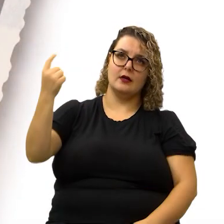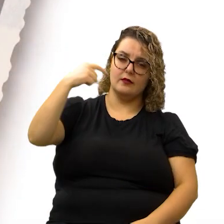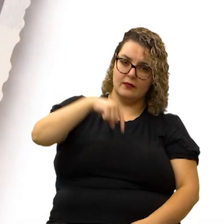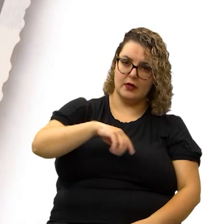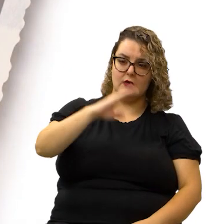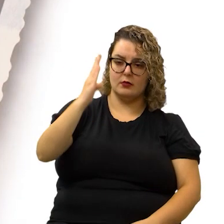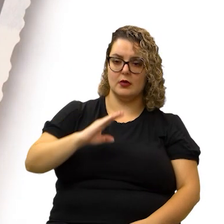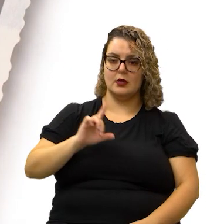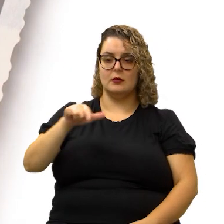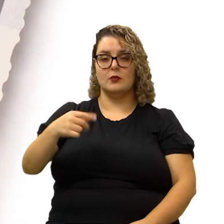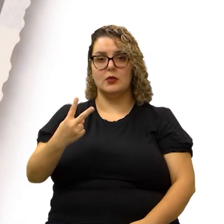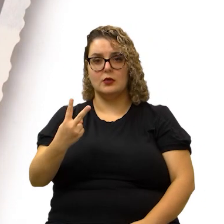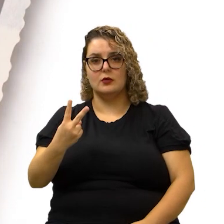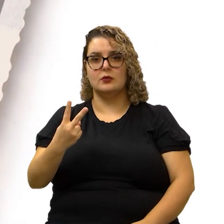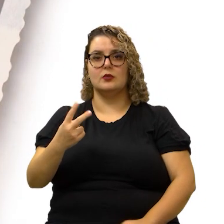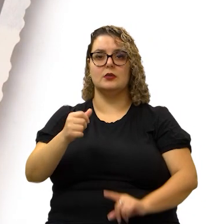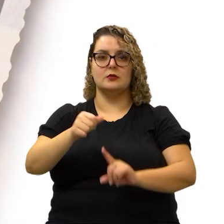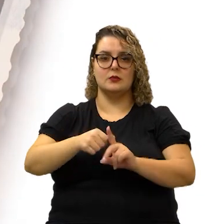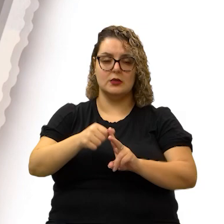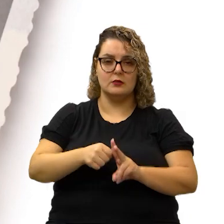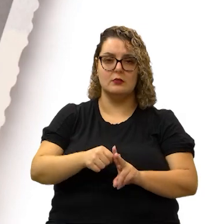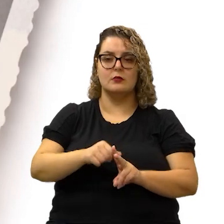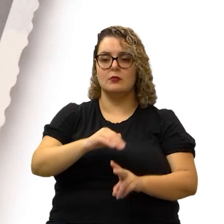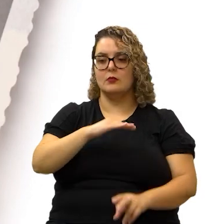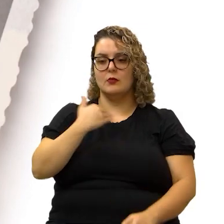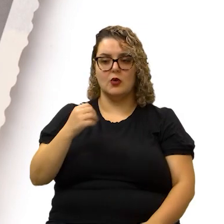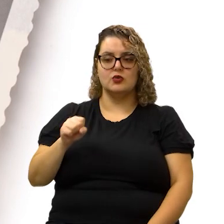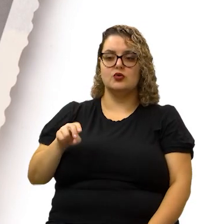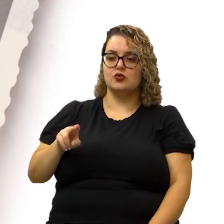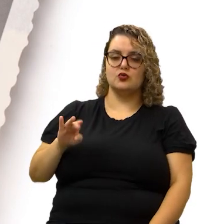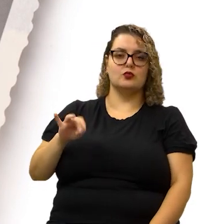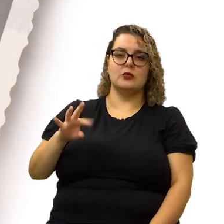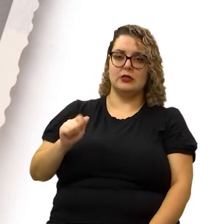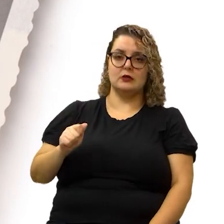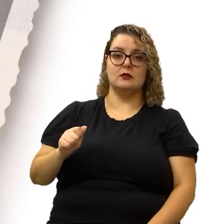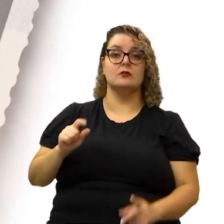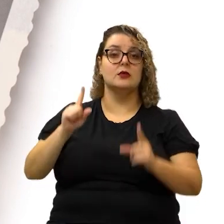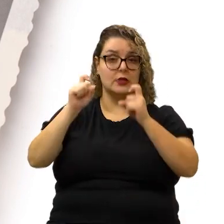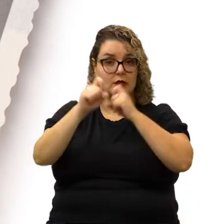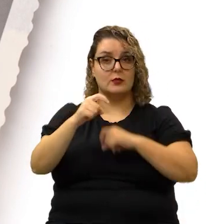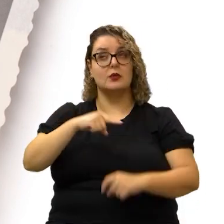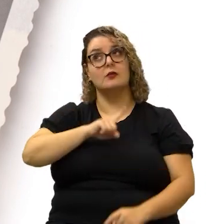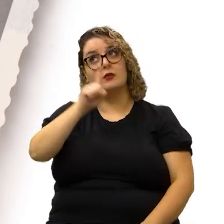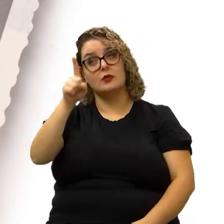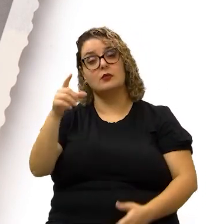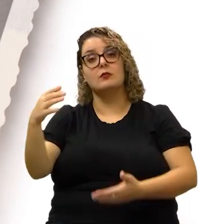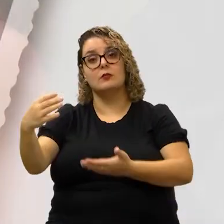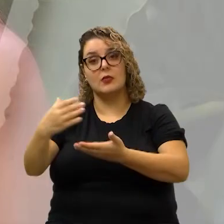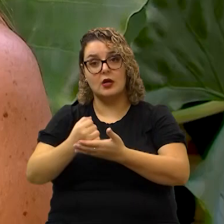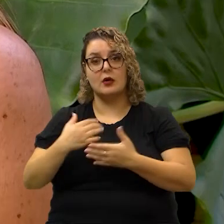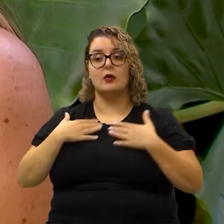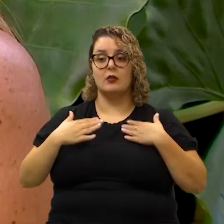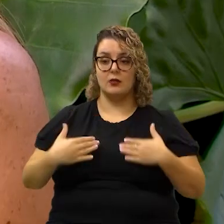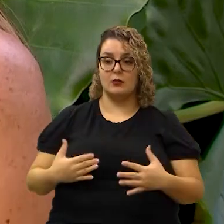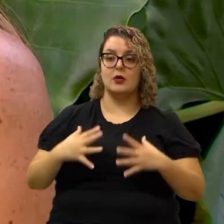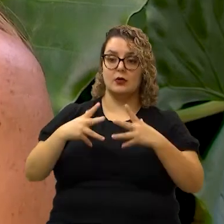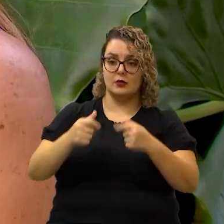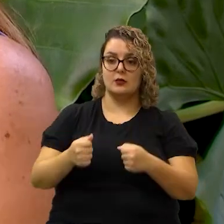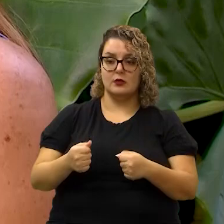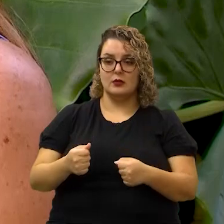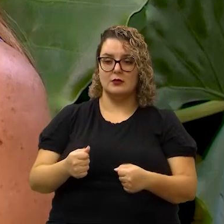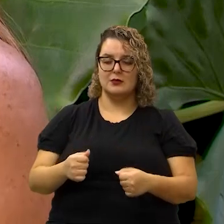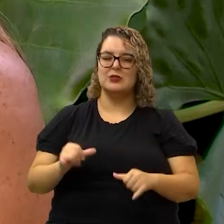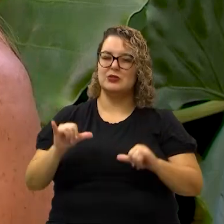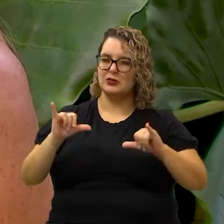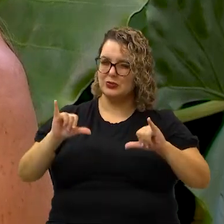comigo, voltou 2 meses depois, teve morte súbita e isso foi difícil porque eu tive que ir lá buscar o corpo dele,